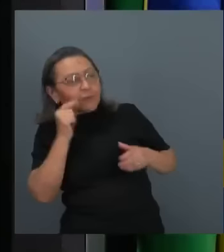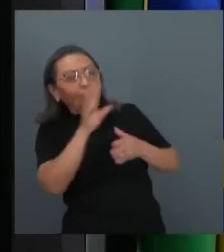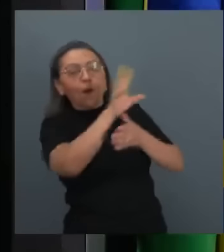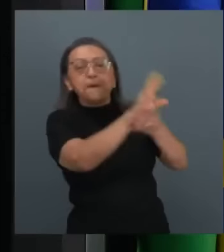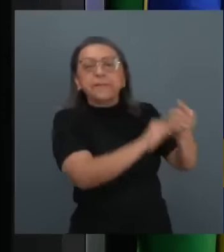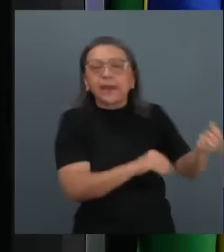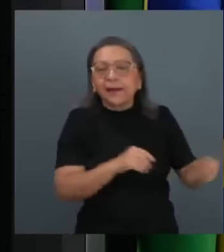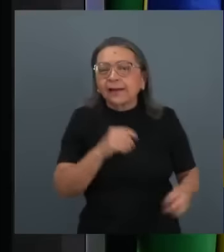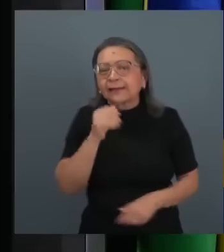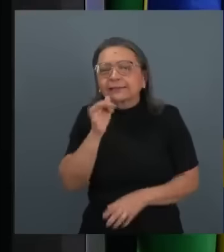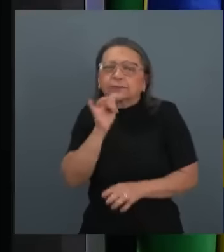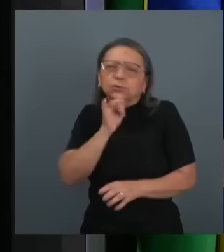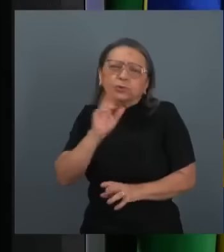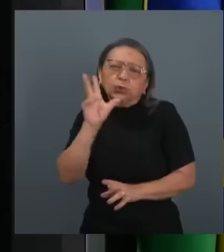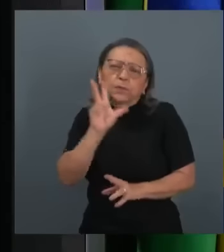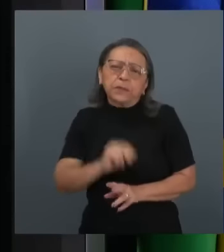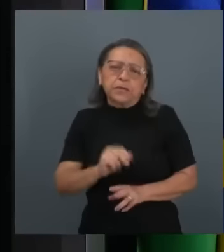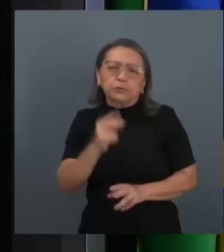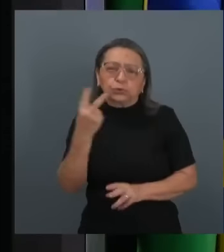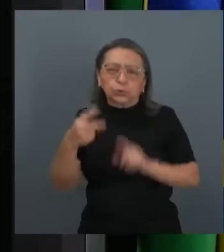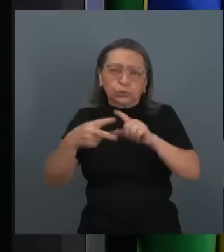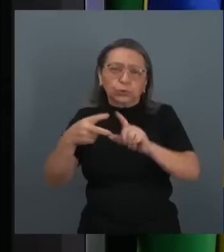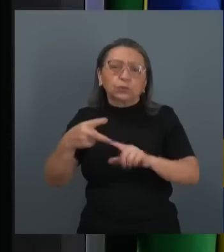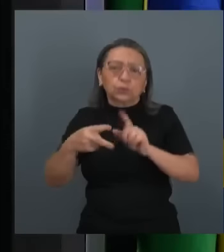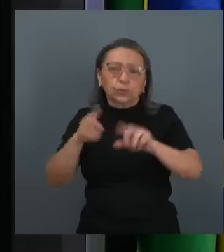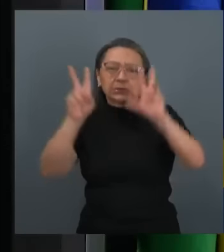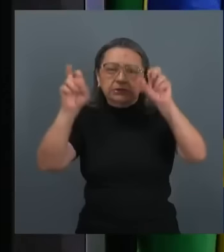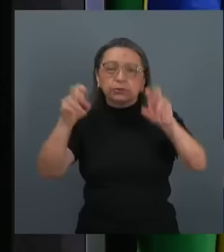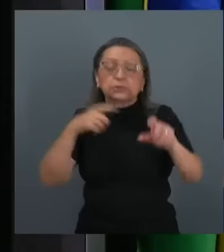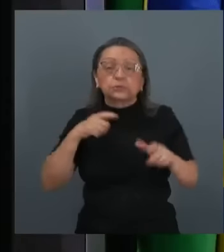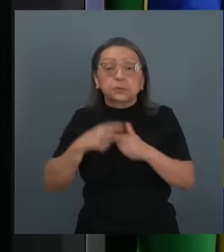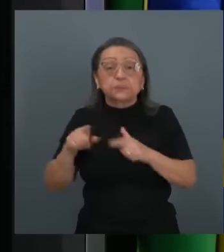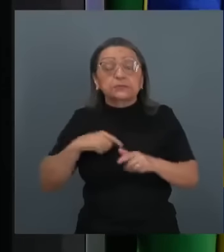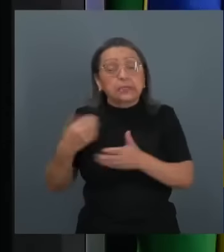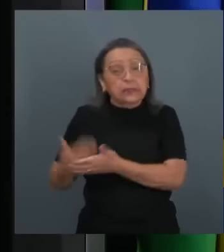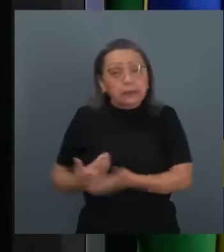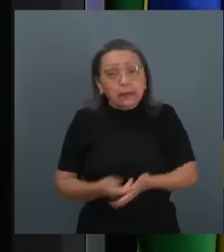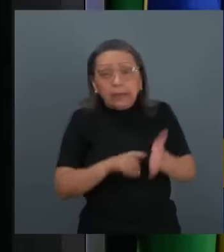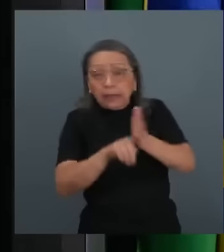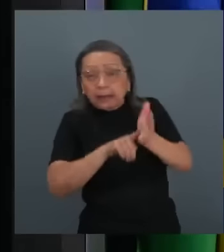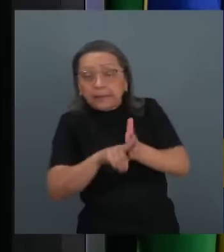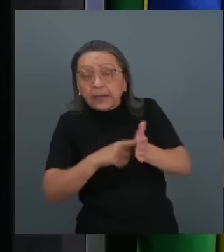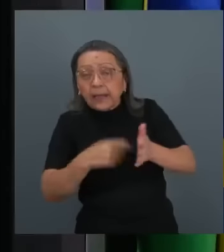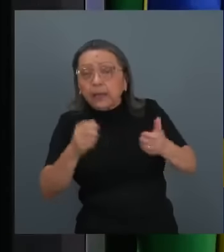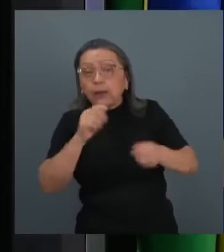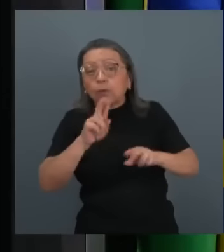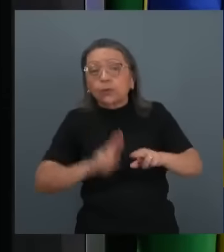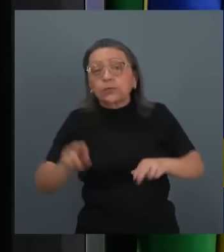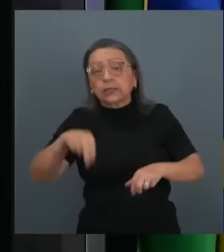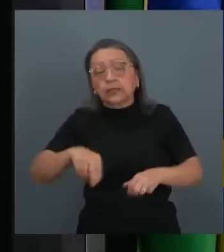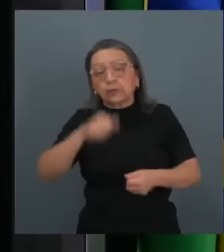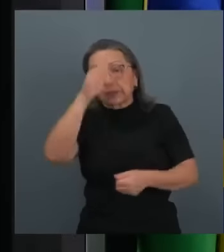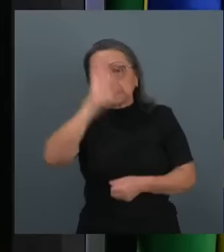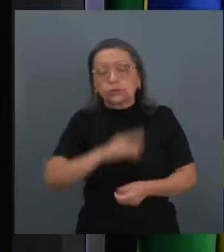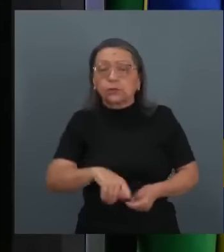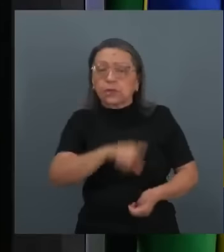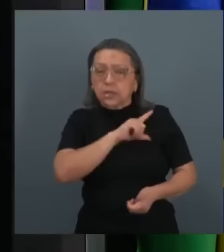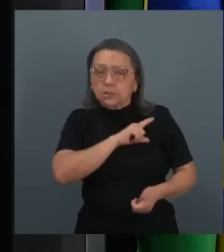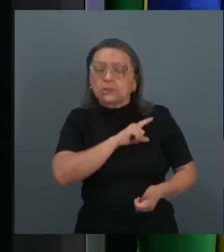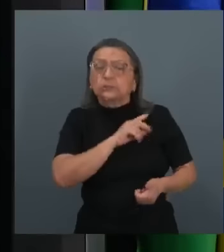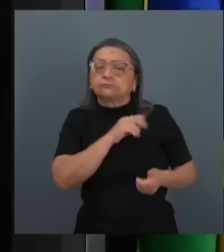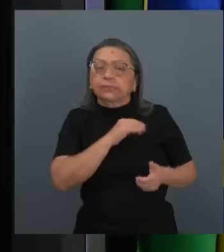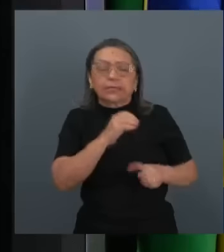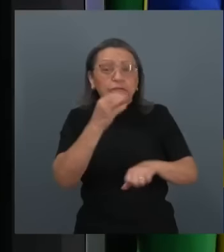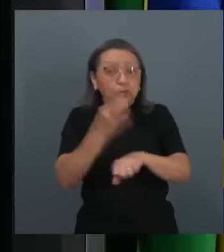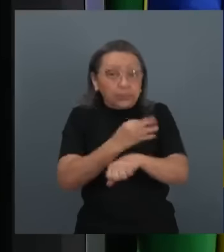2 casos emblemáticos, senhor presidente, devem ser estudados para possível aplicação no Brasil, ambos utilizando o princípio da tolerância